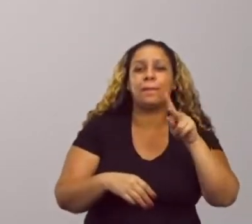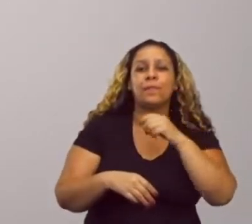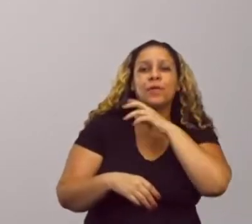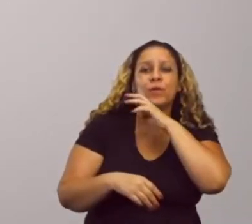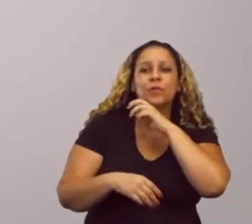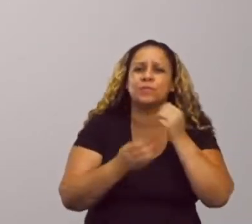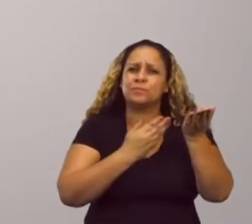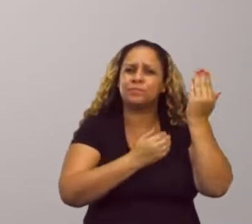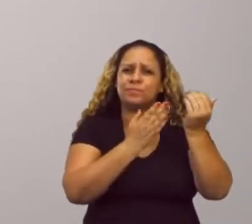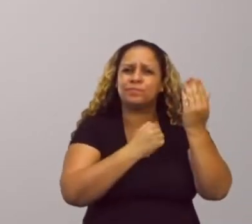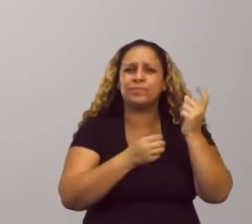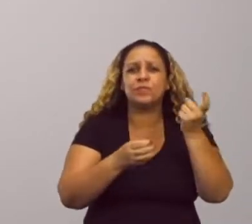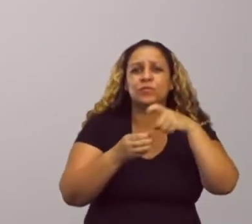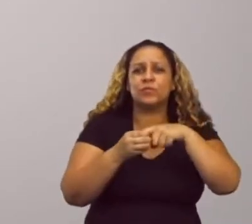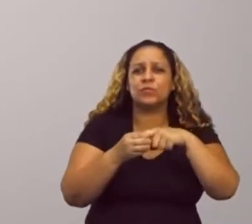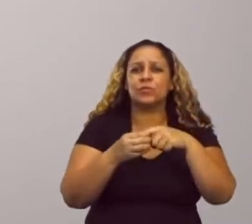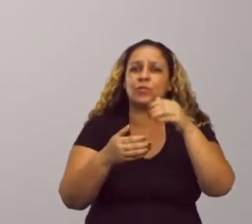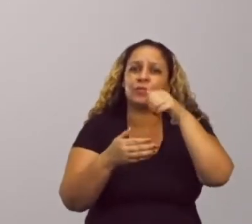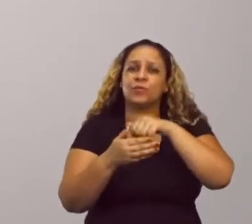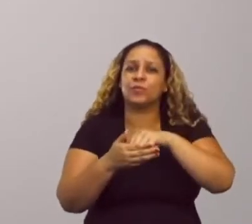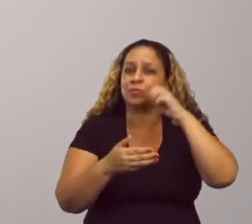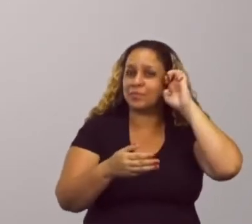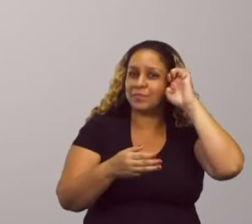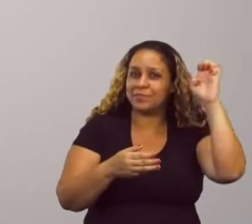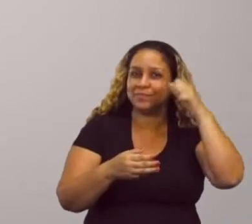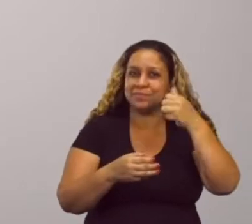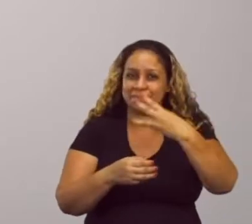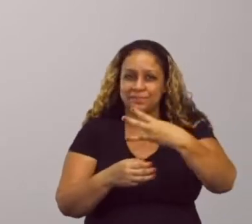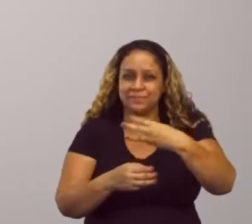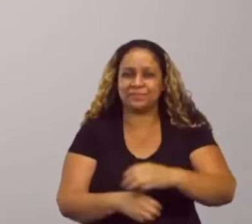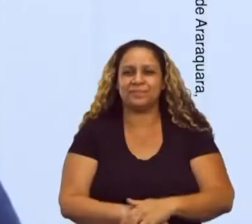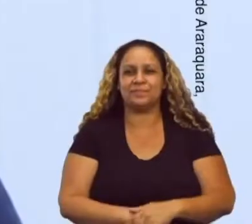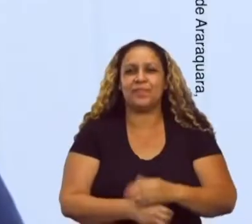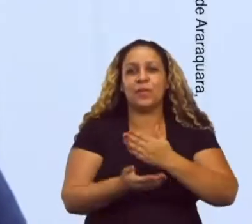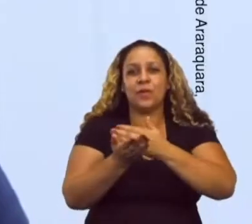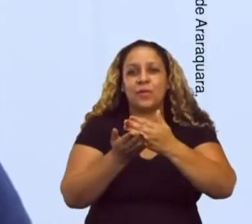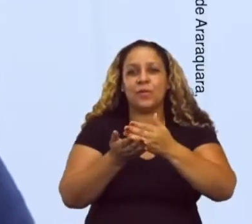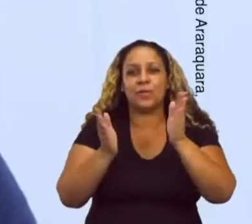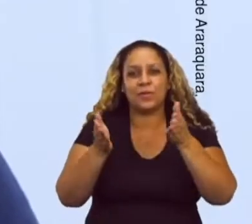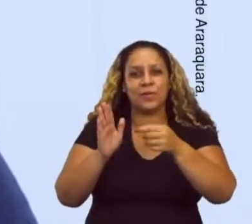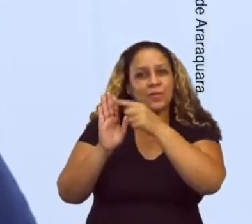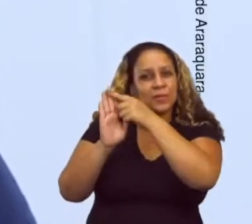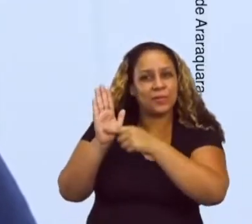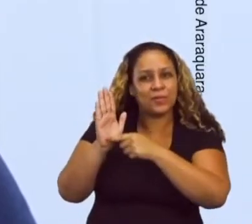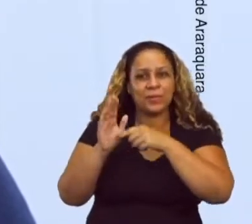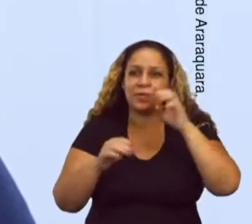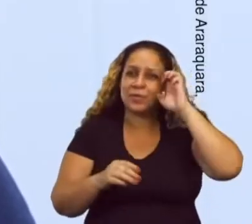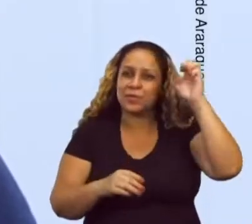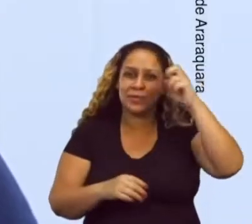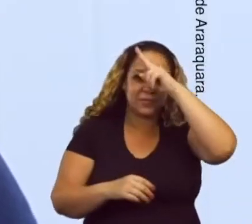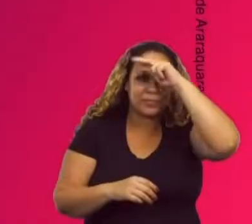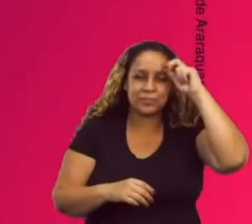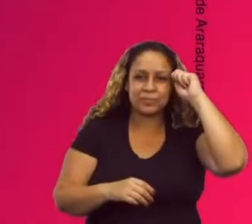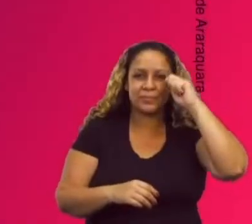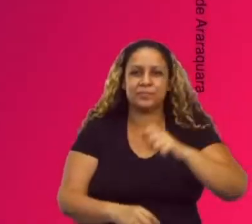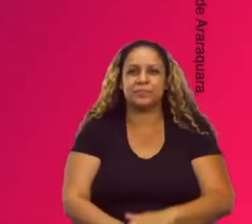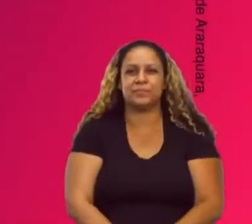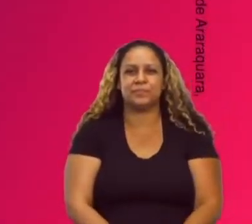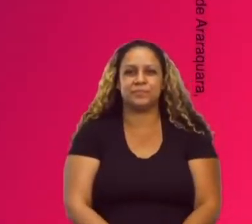Para as coisas ruins do passado não voltarem. Edinho 13. Começa agora o programa Edinho